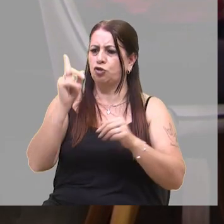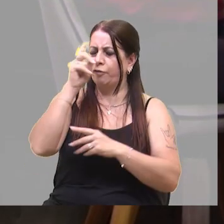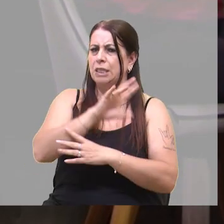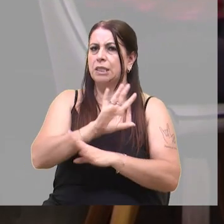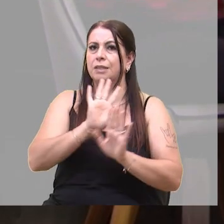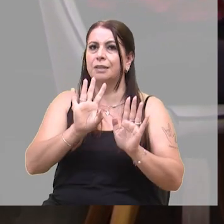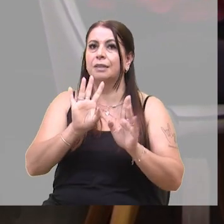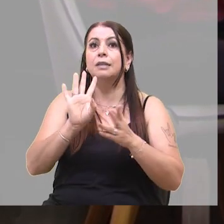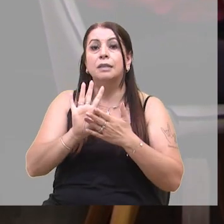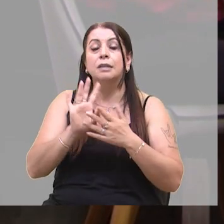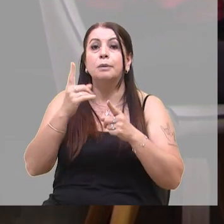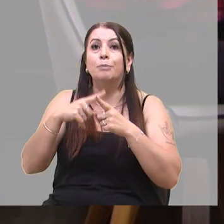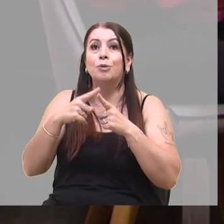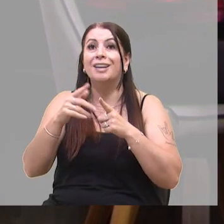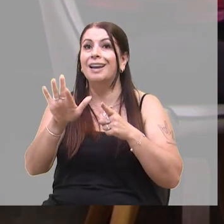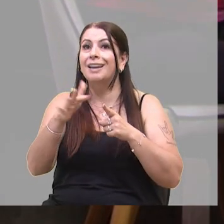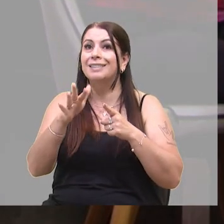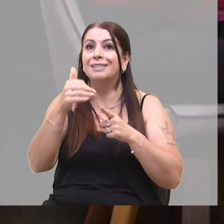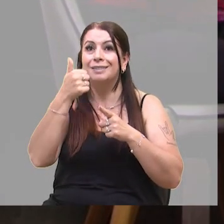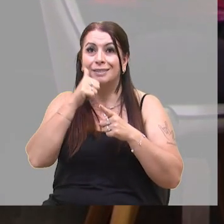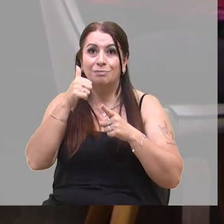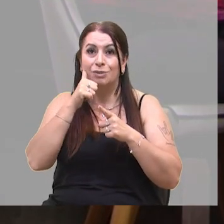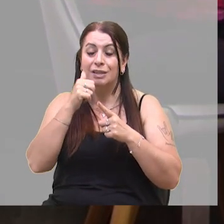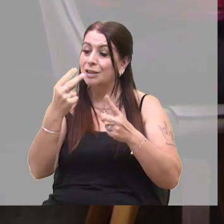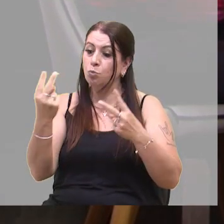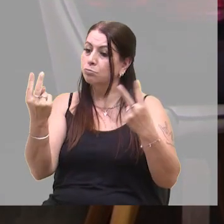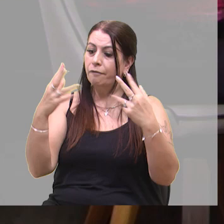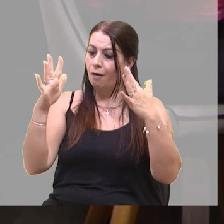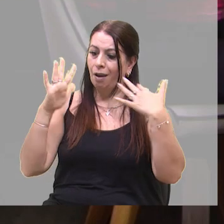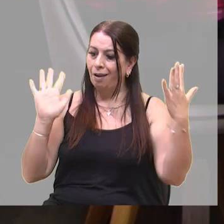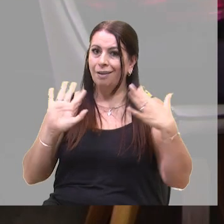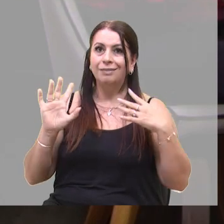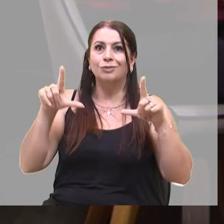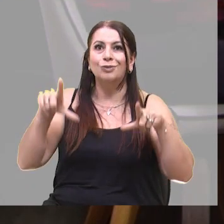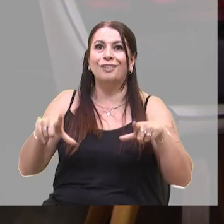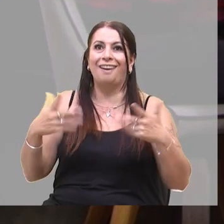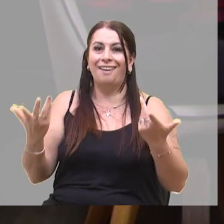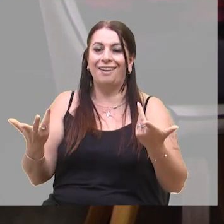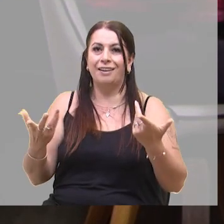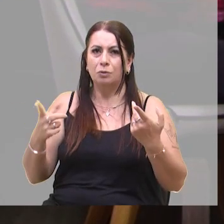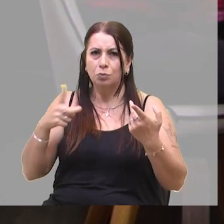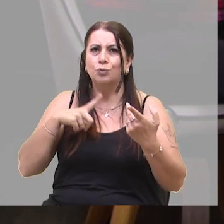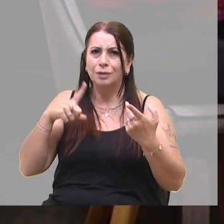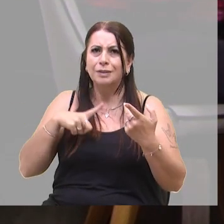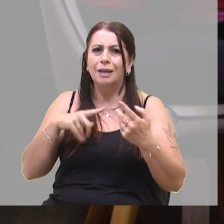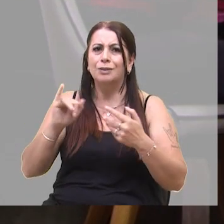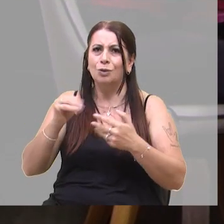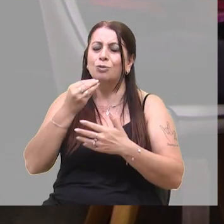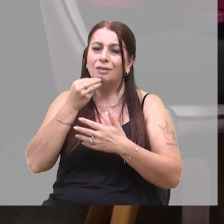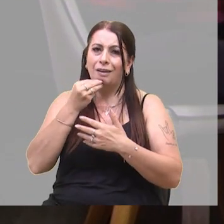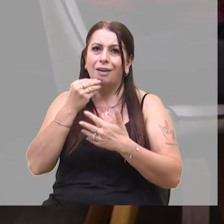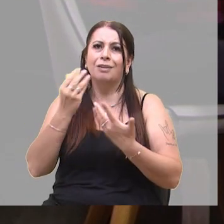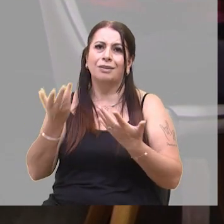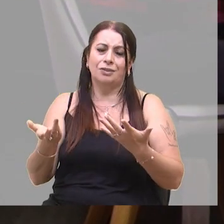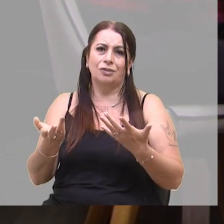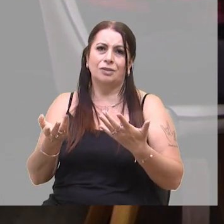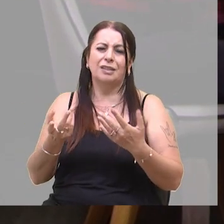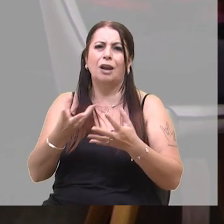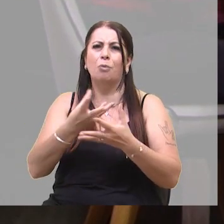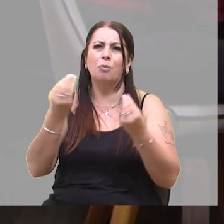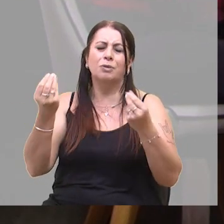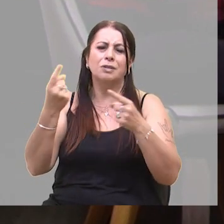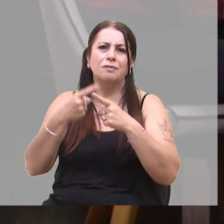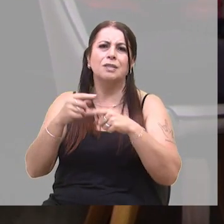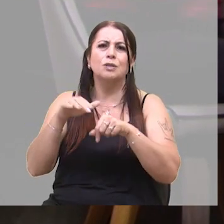público, é um espaço de homens, porque é um ambiente hostil, porque é um ambiente difícil e tudo mais, e porque muitas vezes as mulheres não se veem mesmo